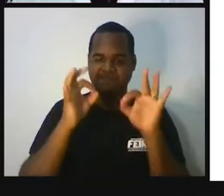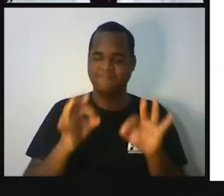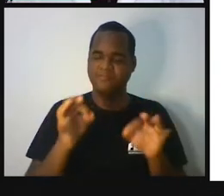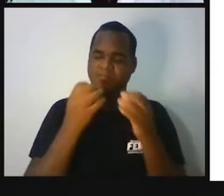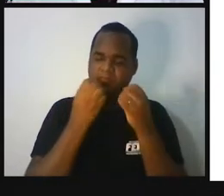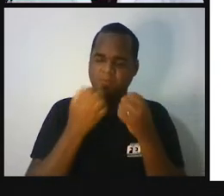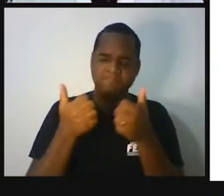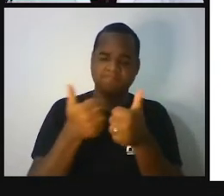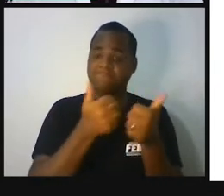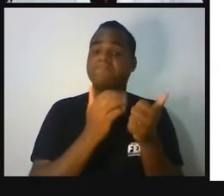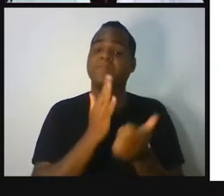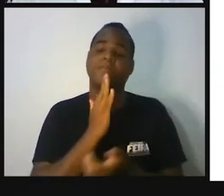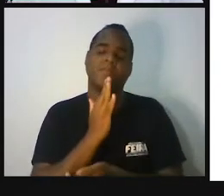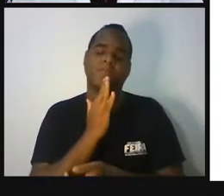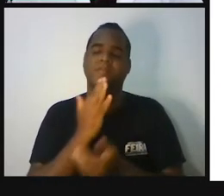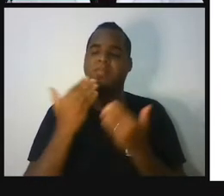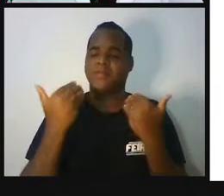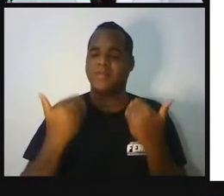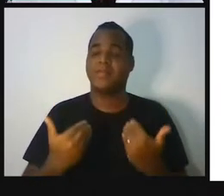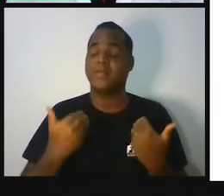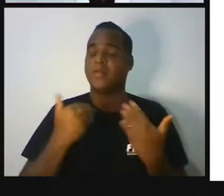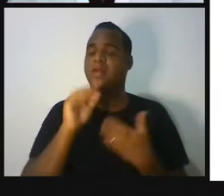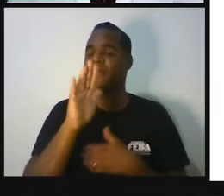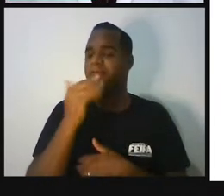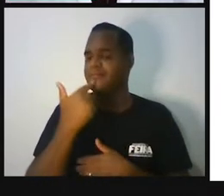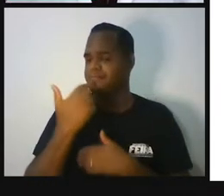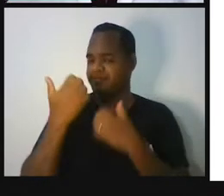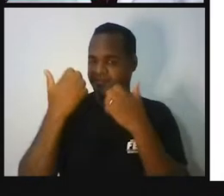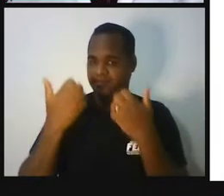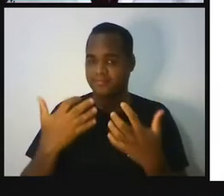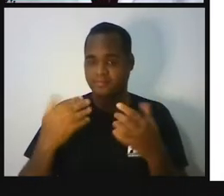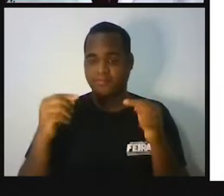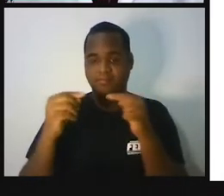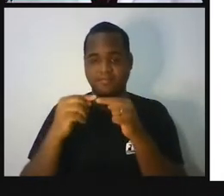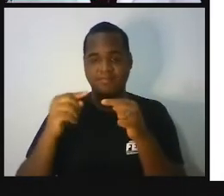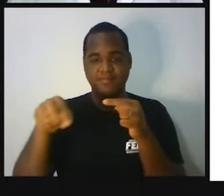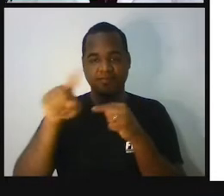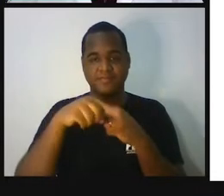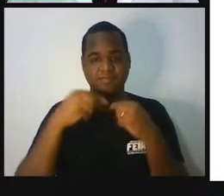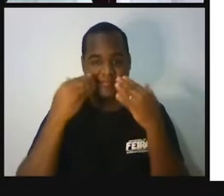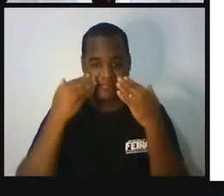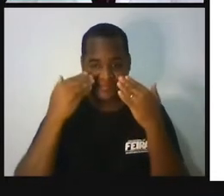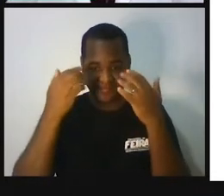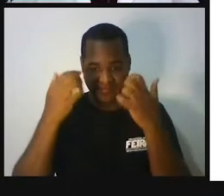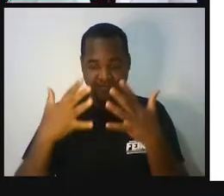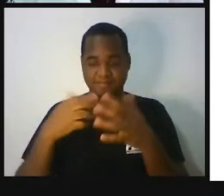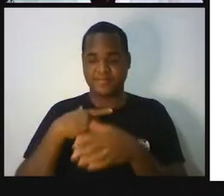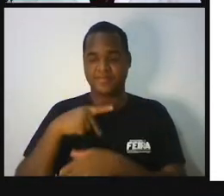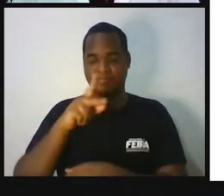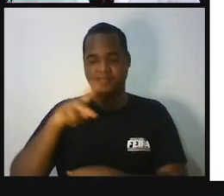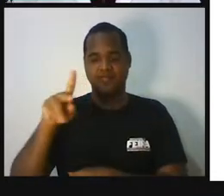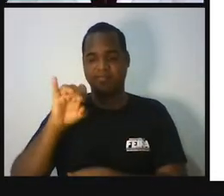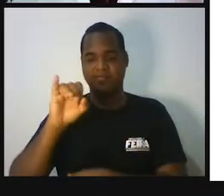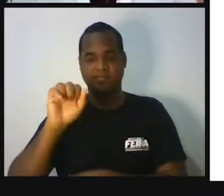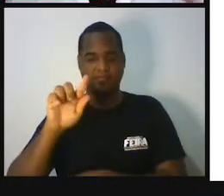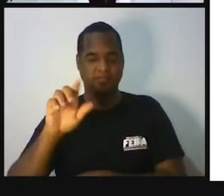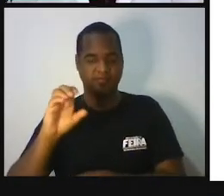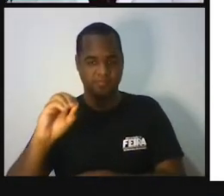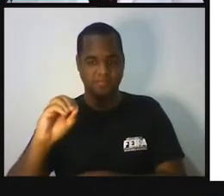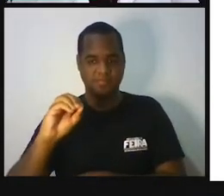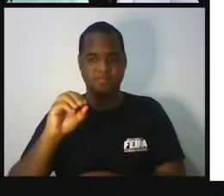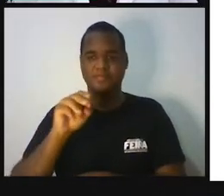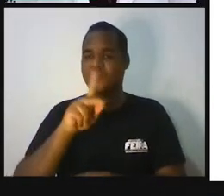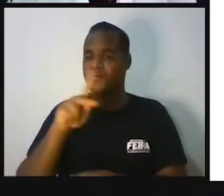você já me conhece mas não custa eu fazer aquela formal apresentação Eu sou professor Iago vamos o